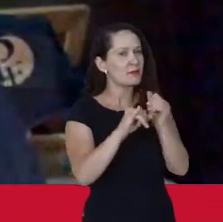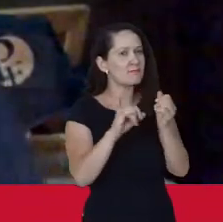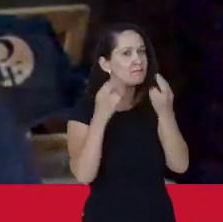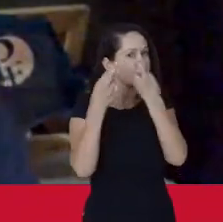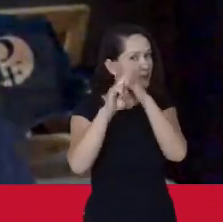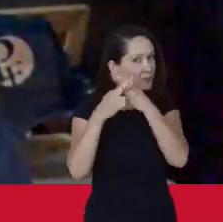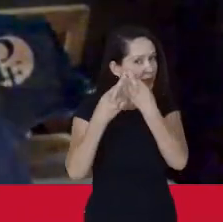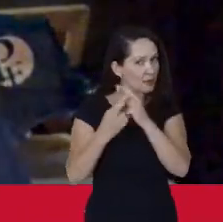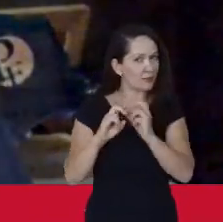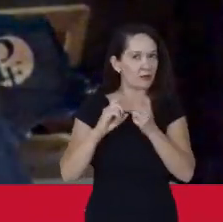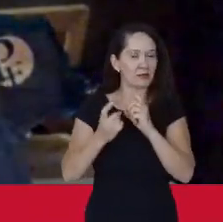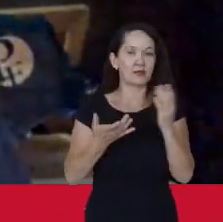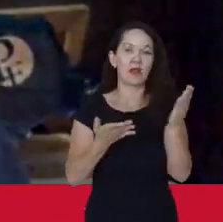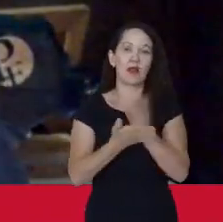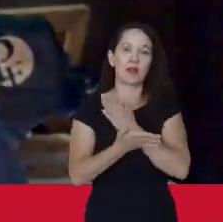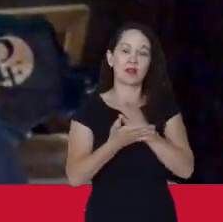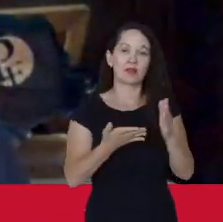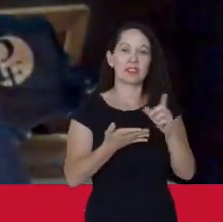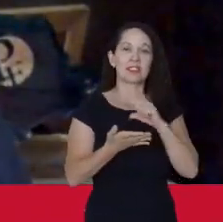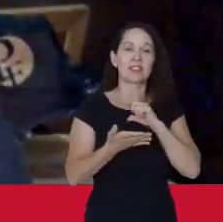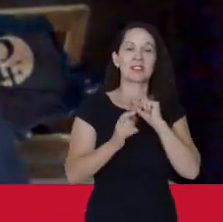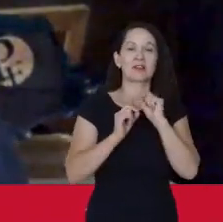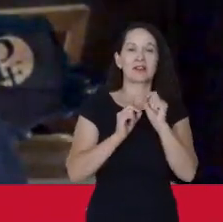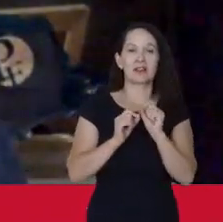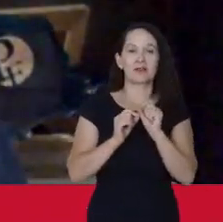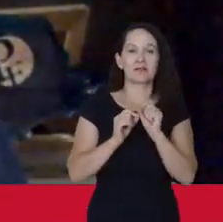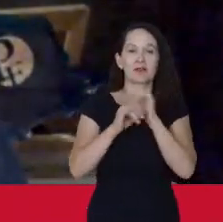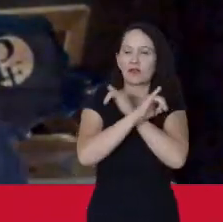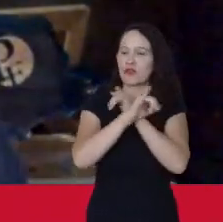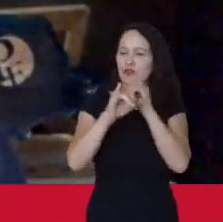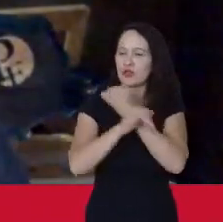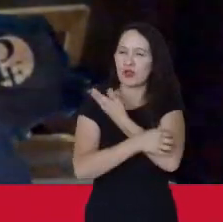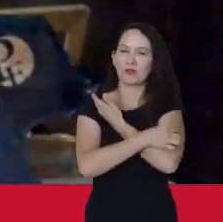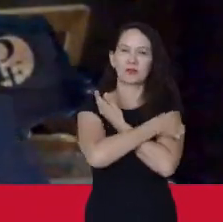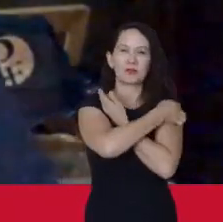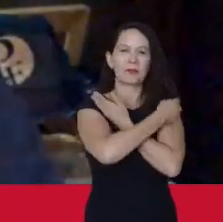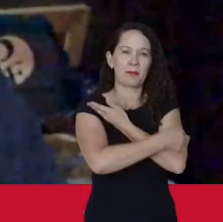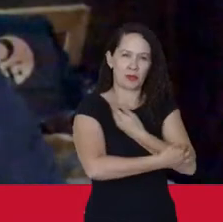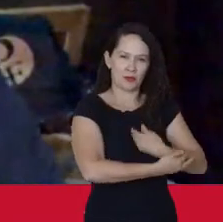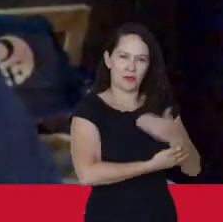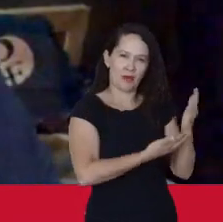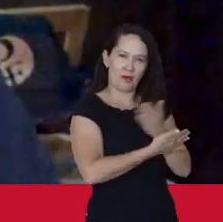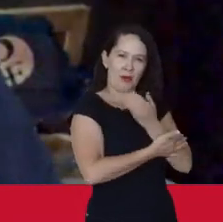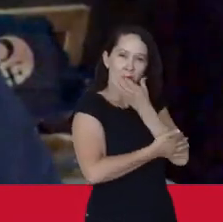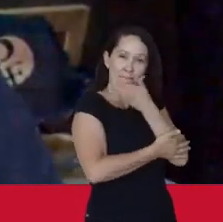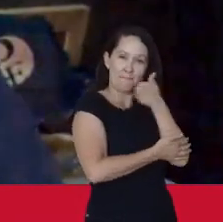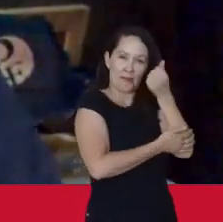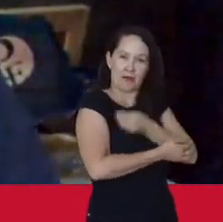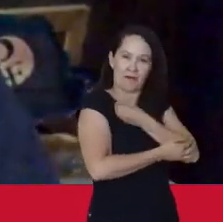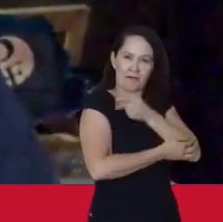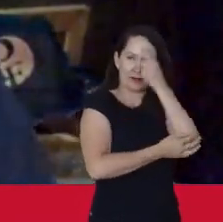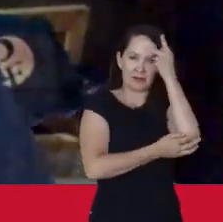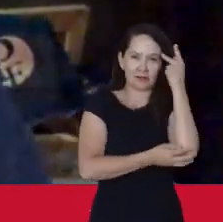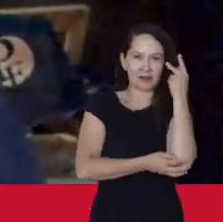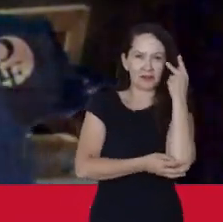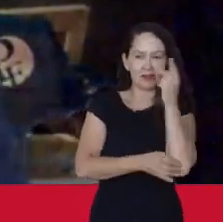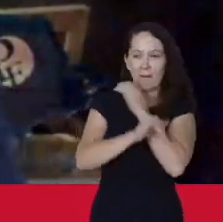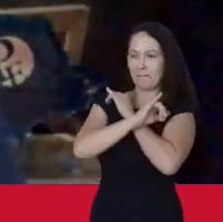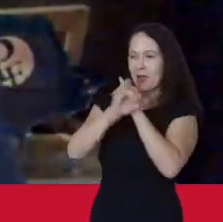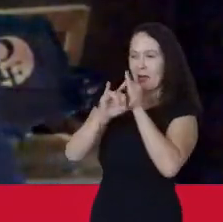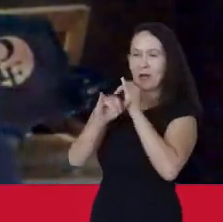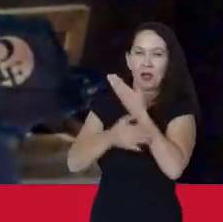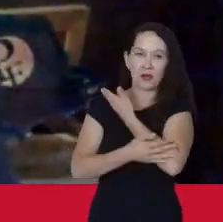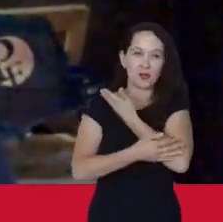reforma, que muitas vezes é divulgada pelo governo como algo para melhorar a vida das pessoas,